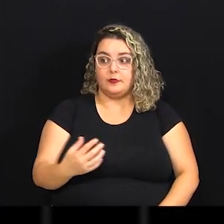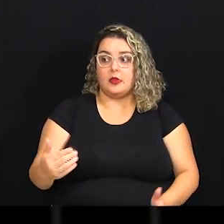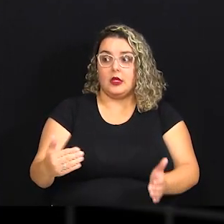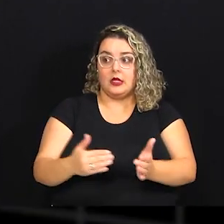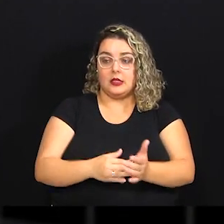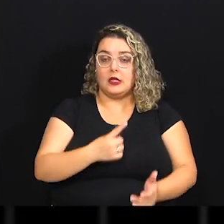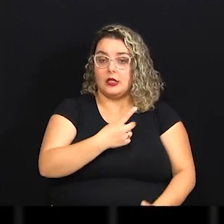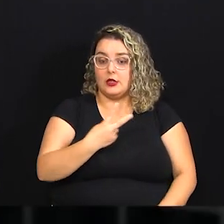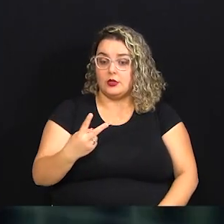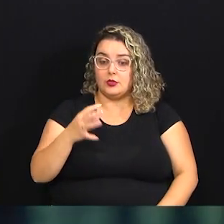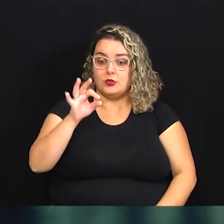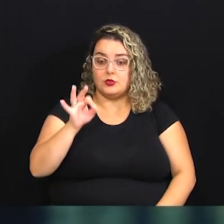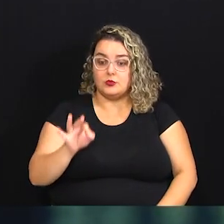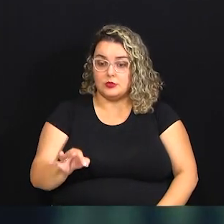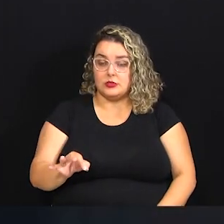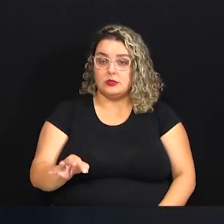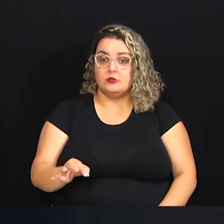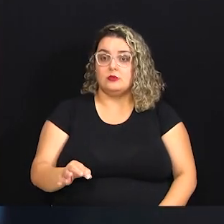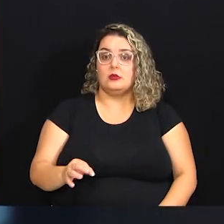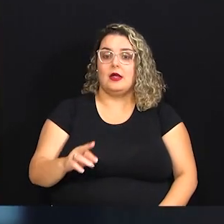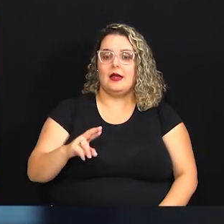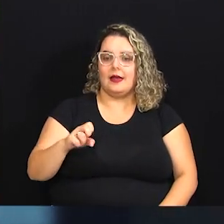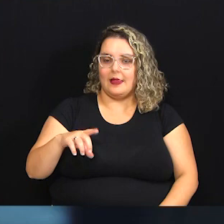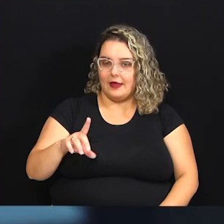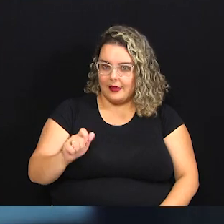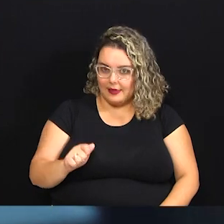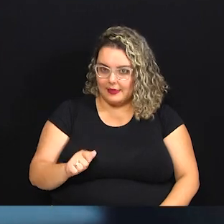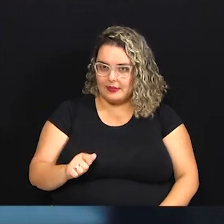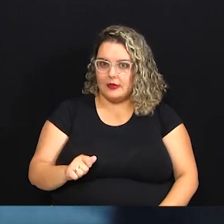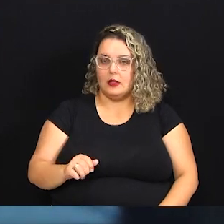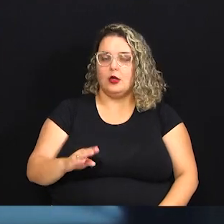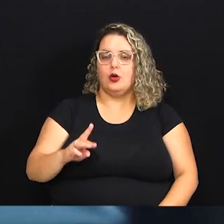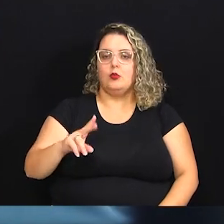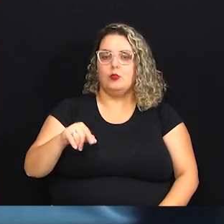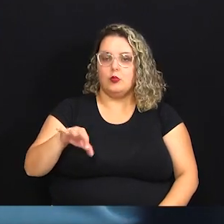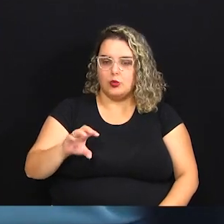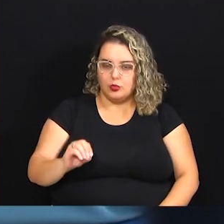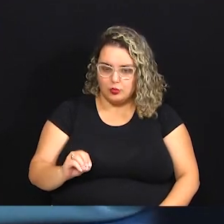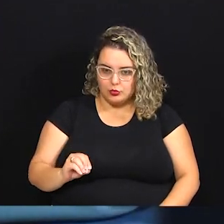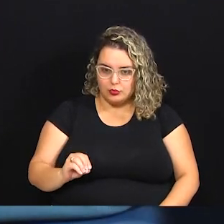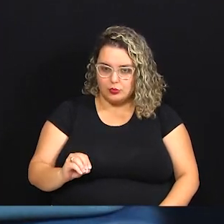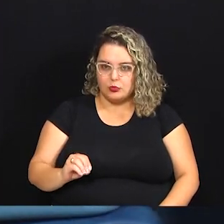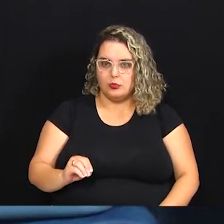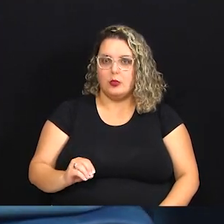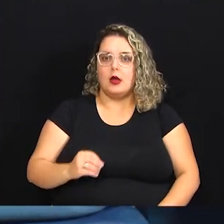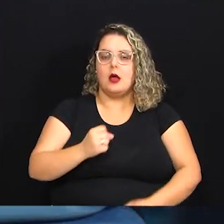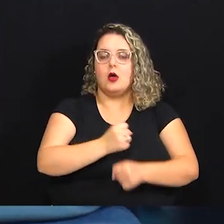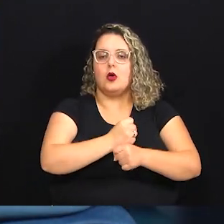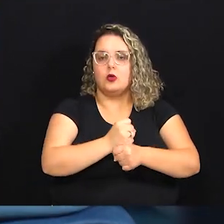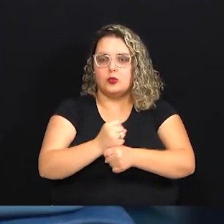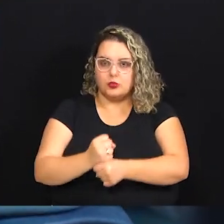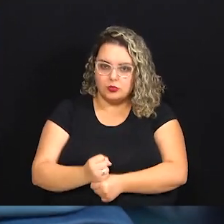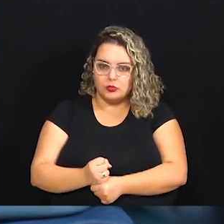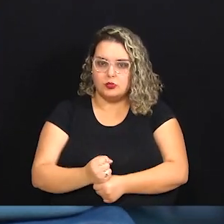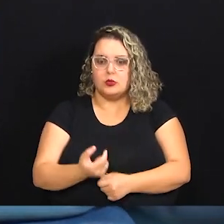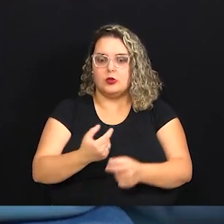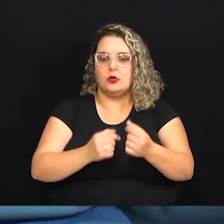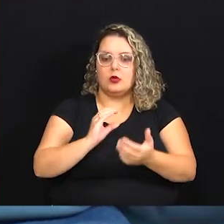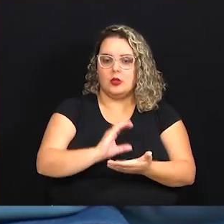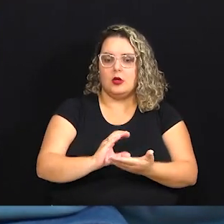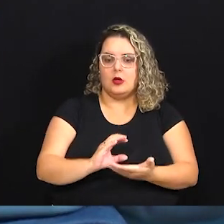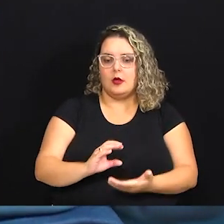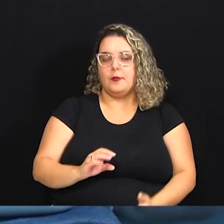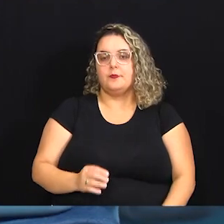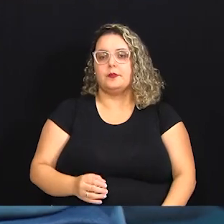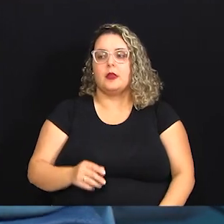até 12% da sua renda bruta anual, ela consegue o benefício fiscal aplicando em previdência. E aí é o PGBL,